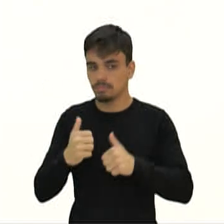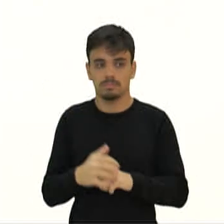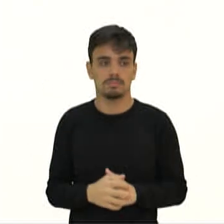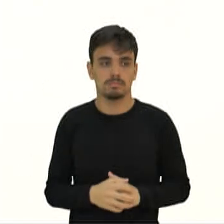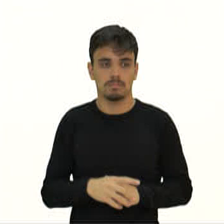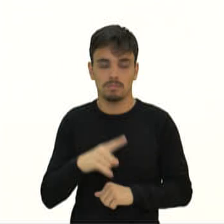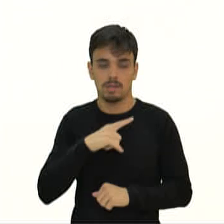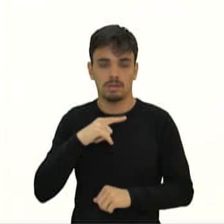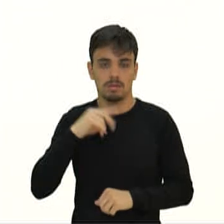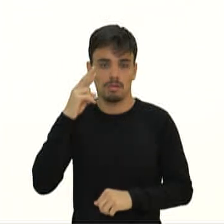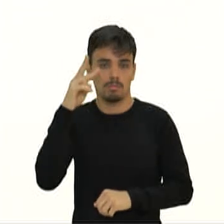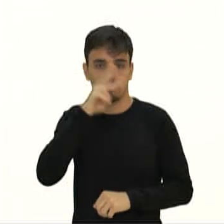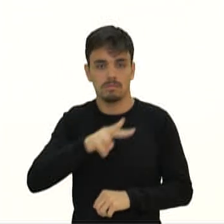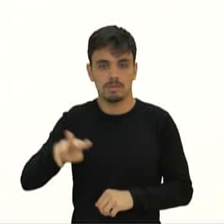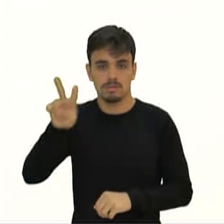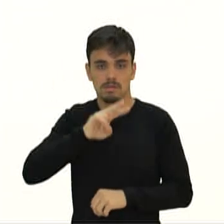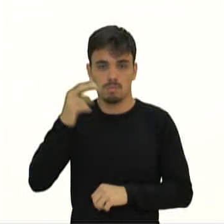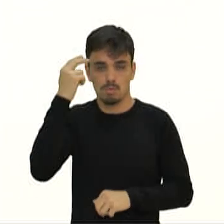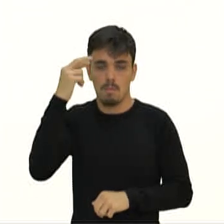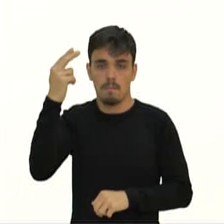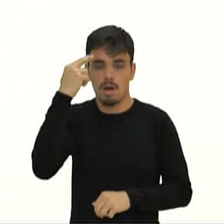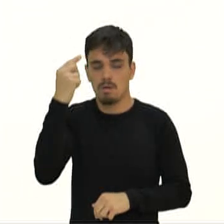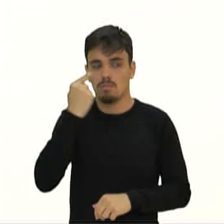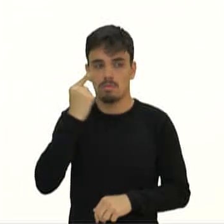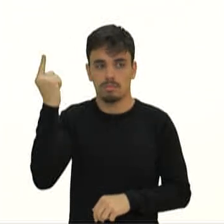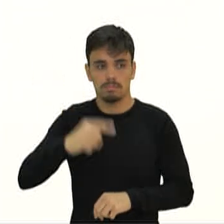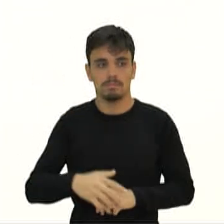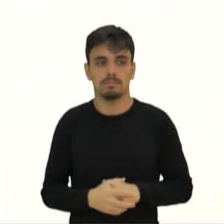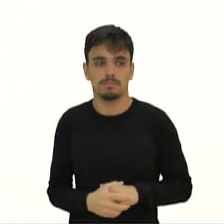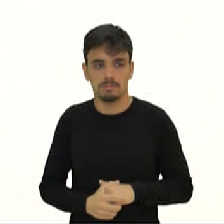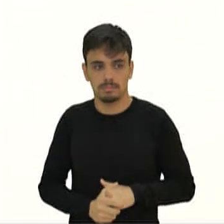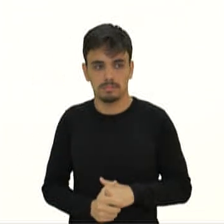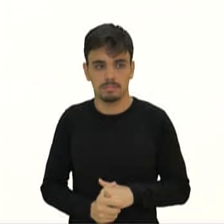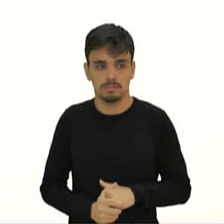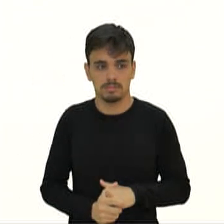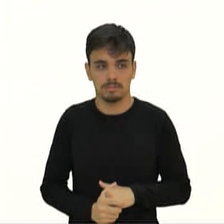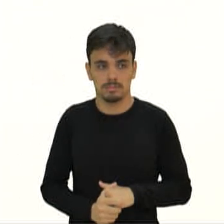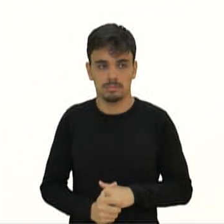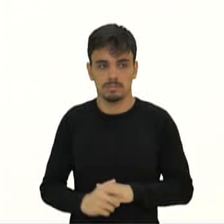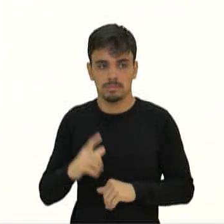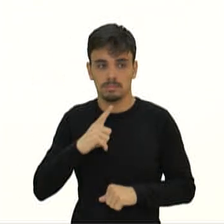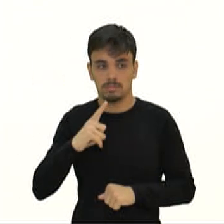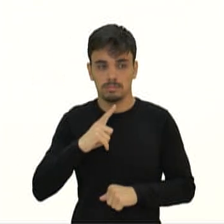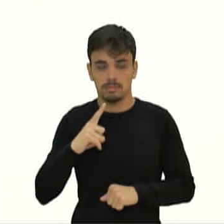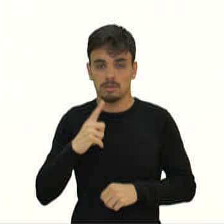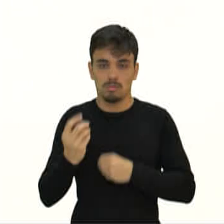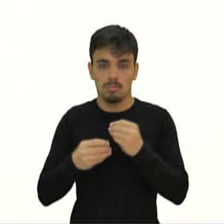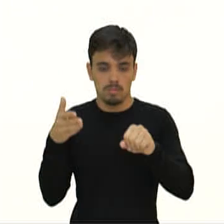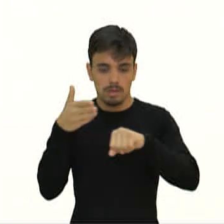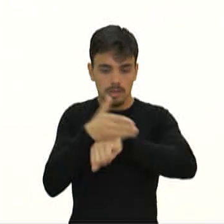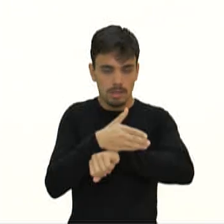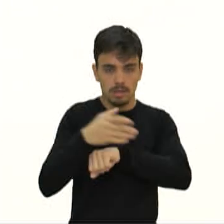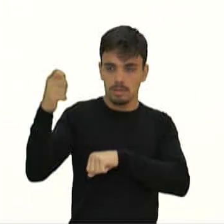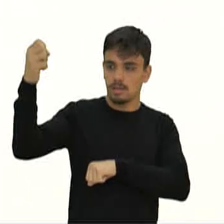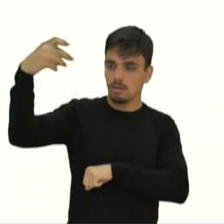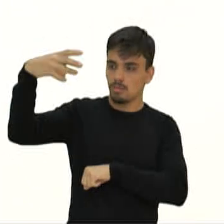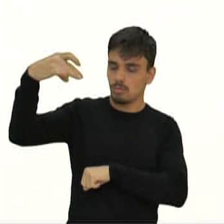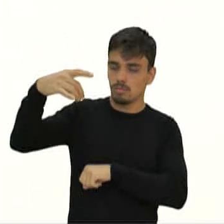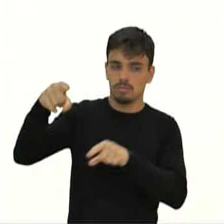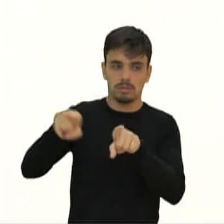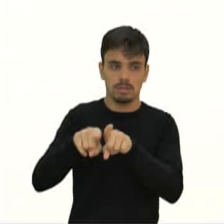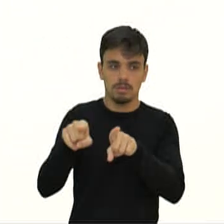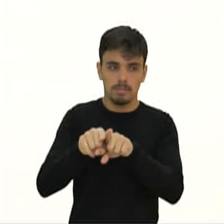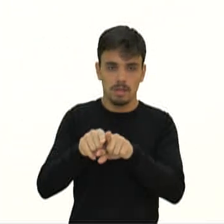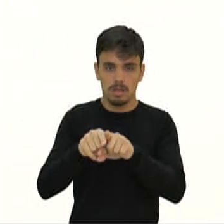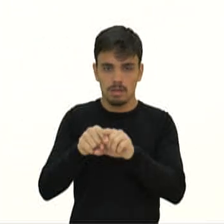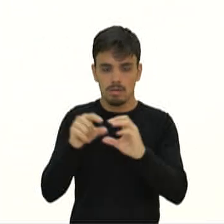uma ideia de visão normal, certo? Então você vai ter o quê? A entrada da luminosidade, aonde ela